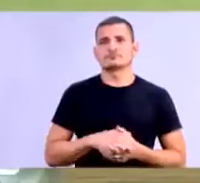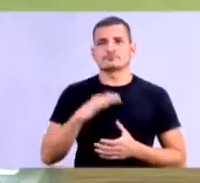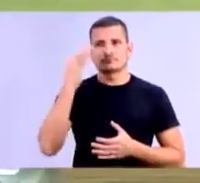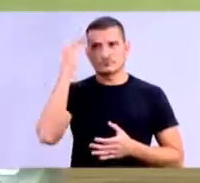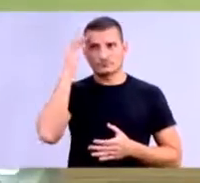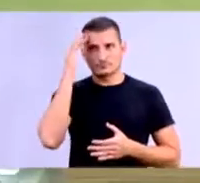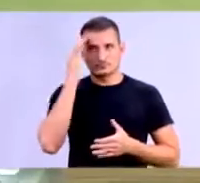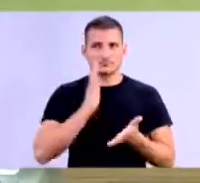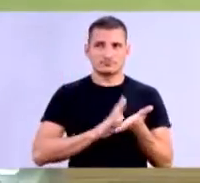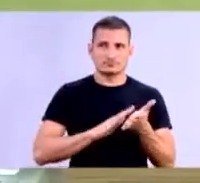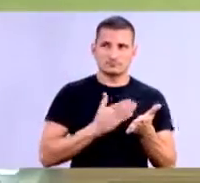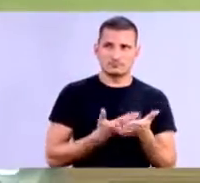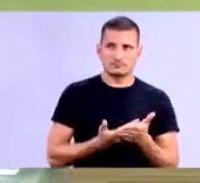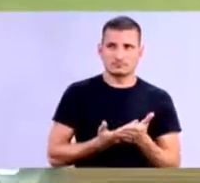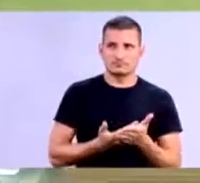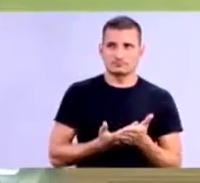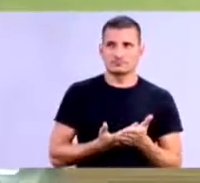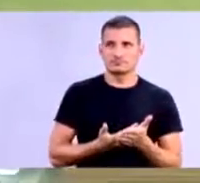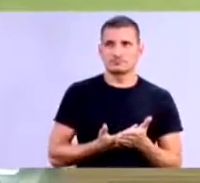interpretação.